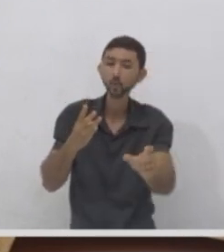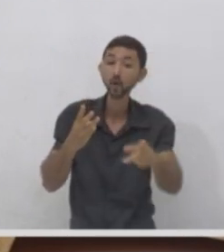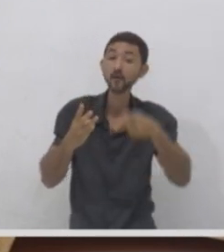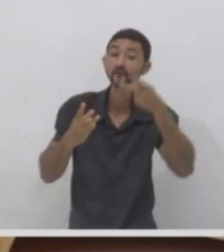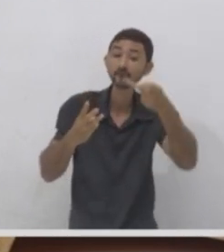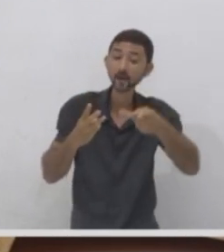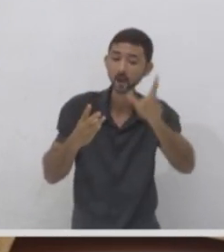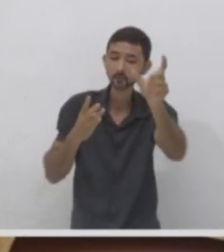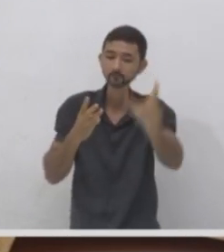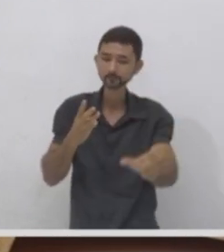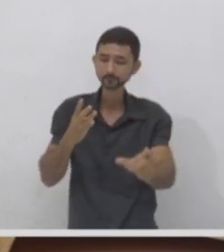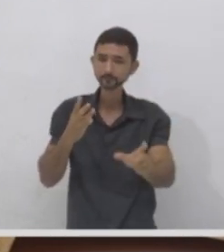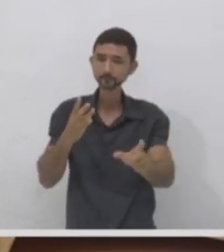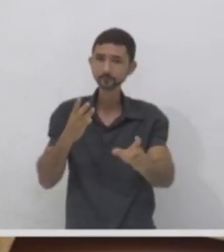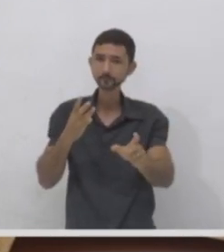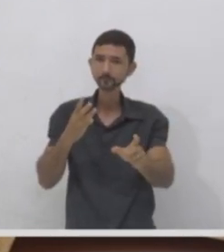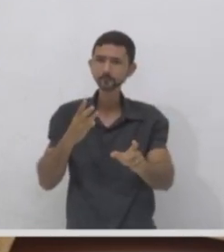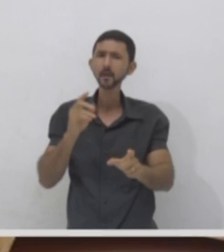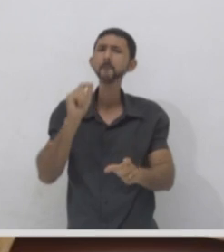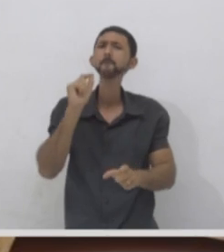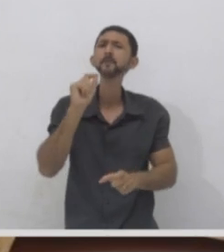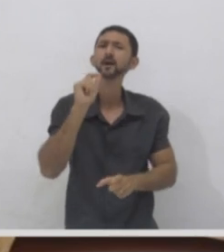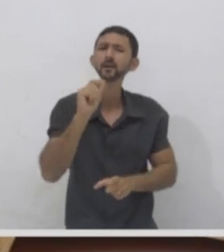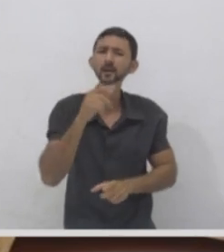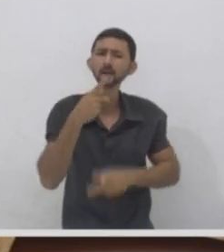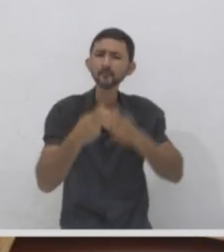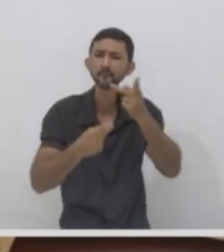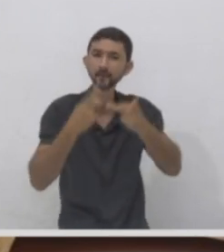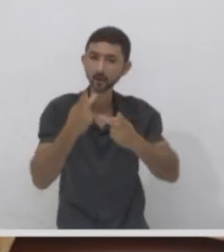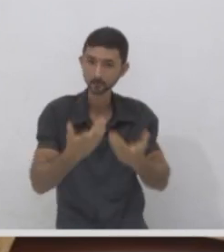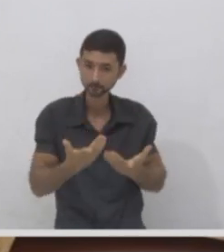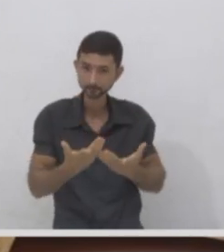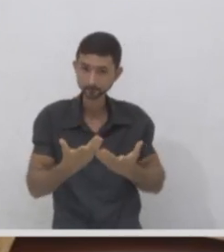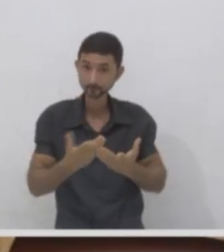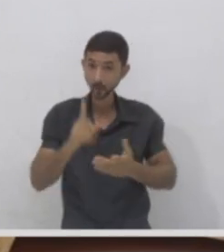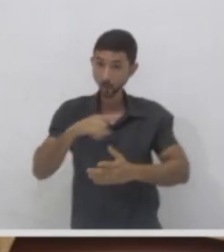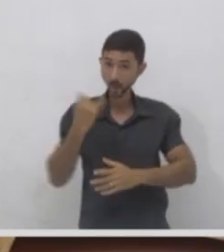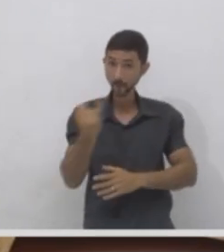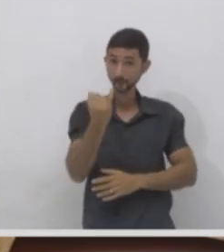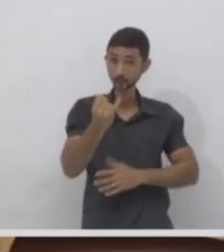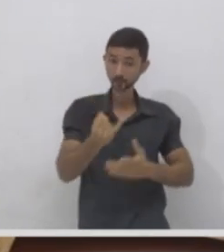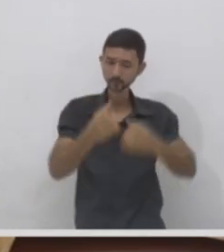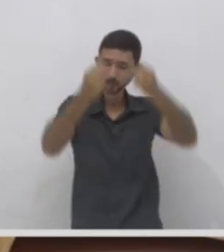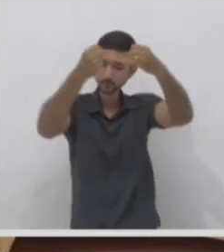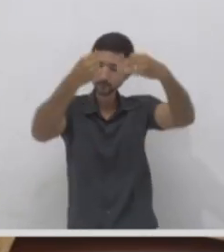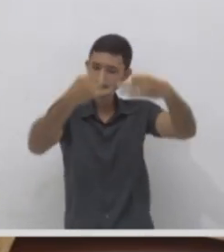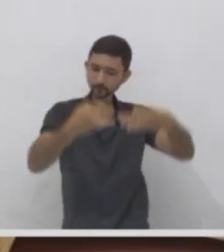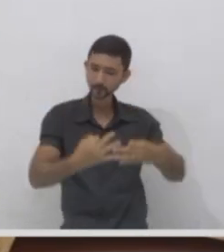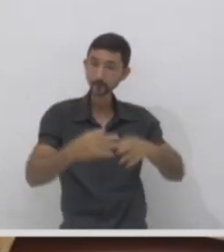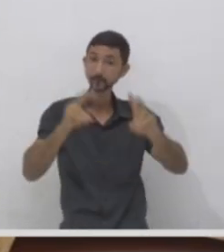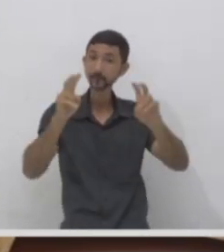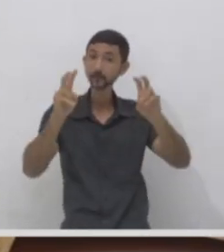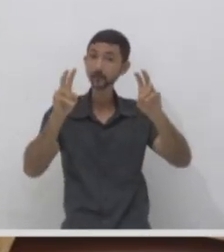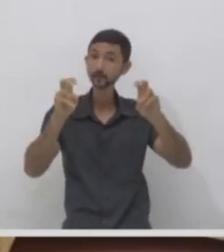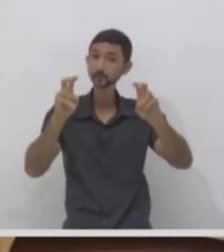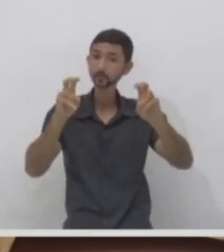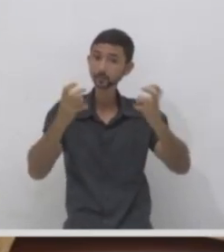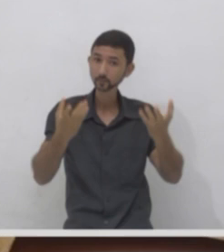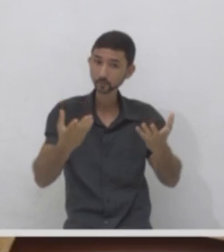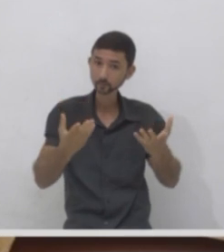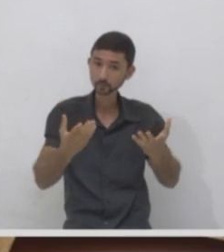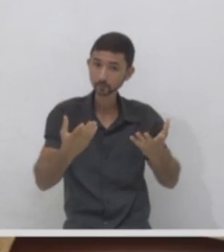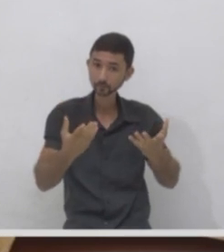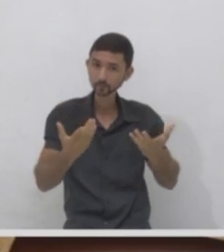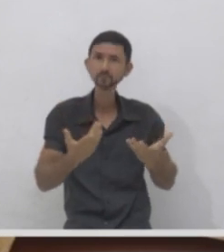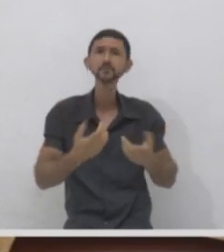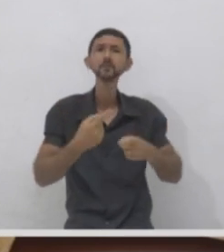contar e para quem você vai contar? Isso é muito importante, porque aí o que você vai contar é o assunto. Para quê? Se